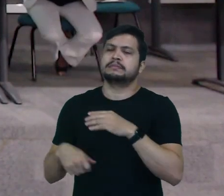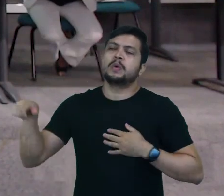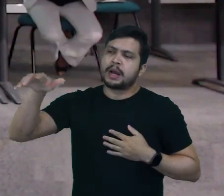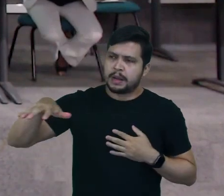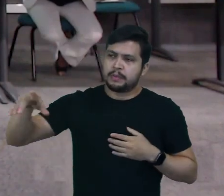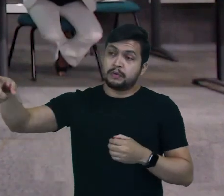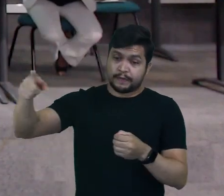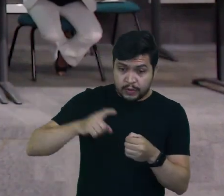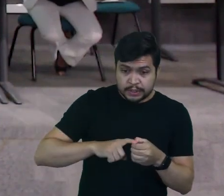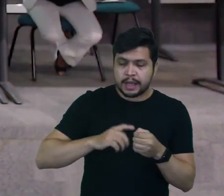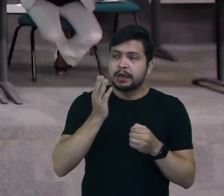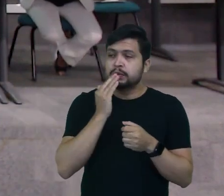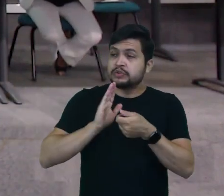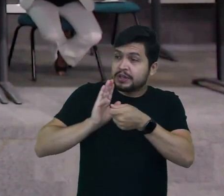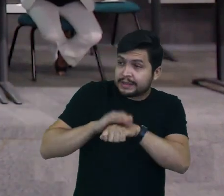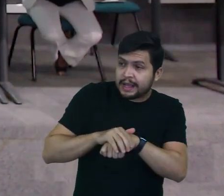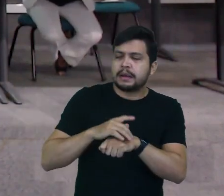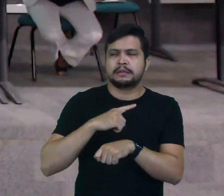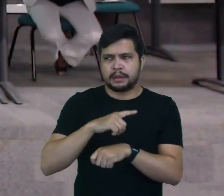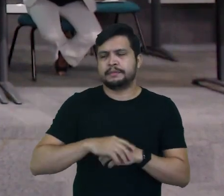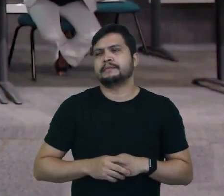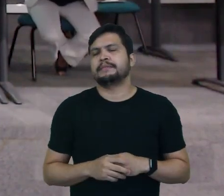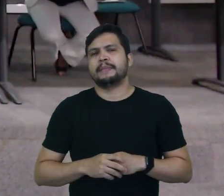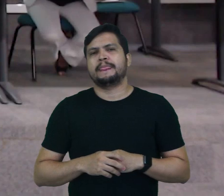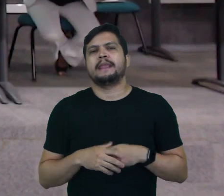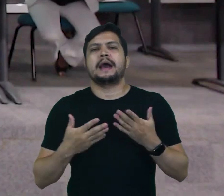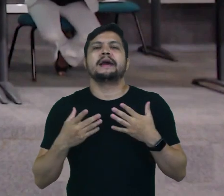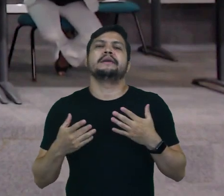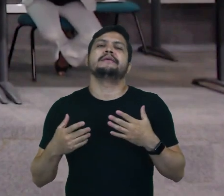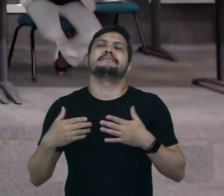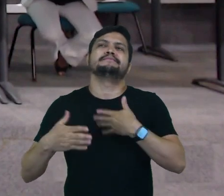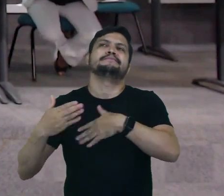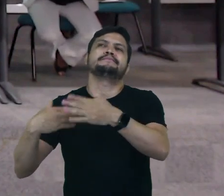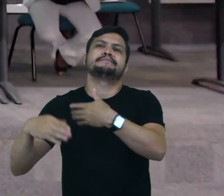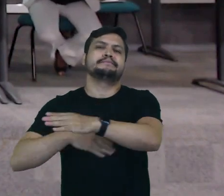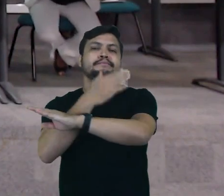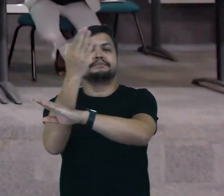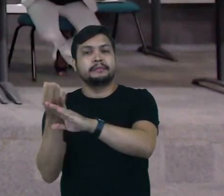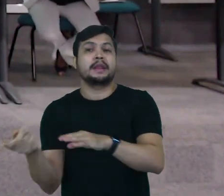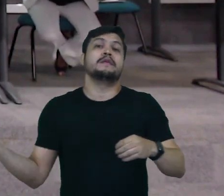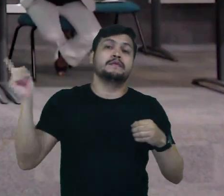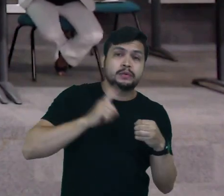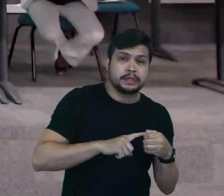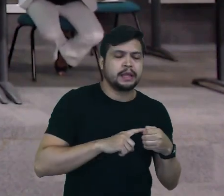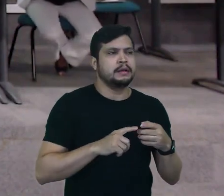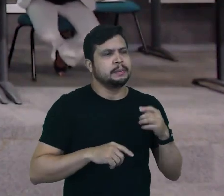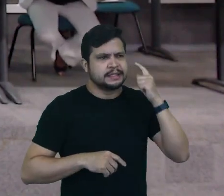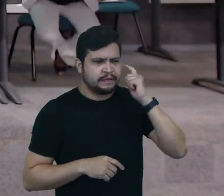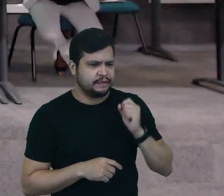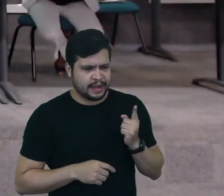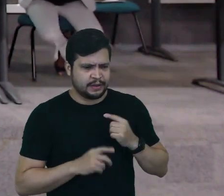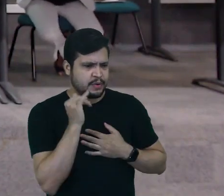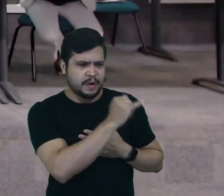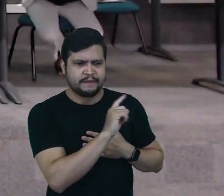voltar no jantar. Aí eu fui pro campo e quando eu voltei, eu falei, gente, eu falei ovo, mas eu não falei se era um ovo de